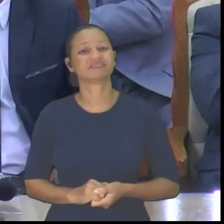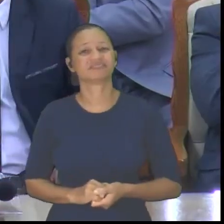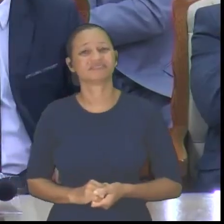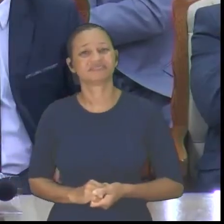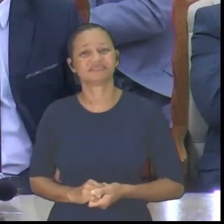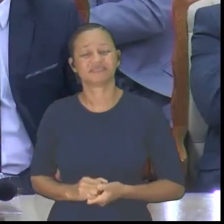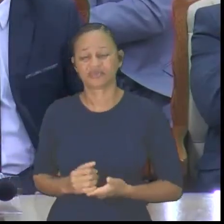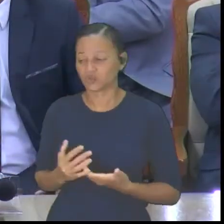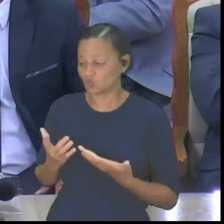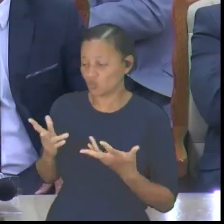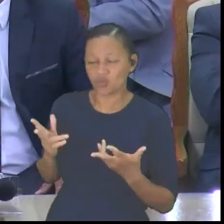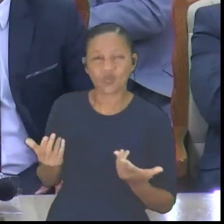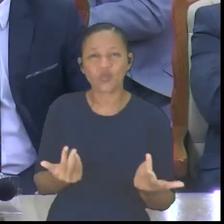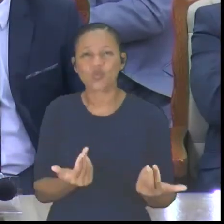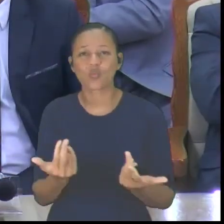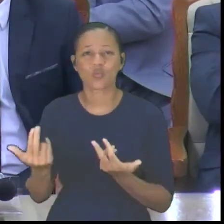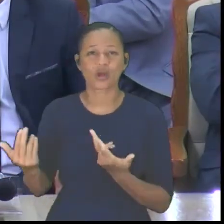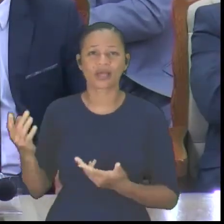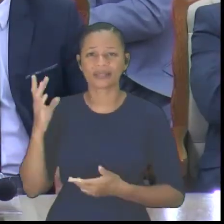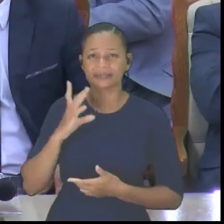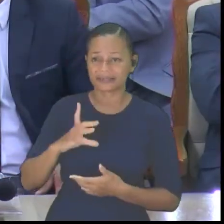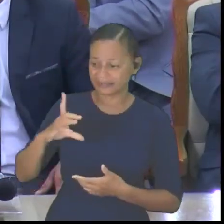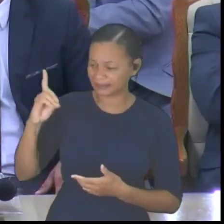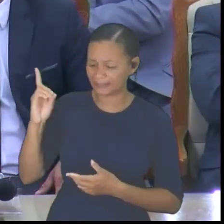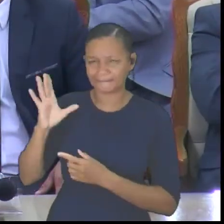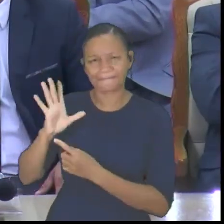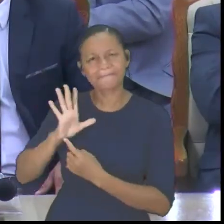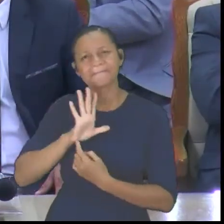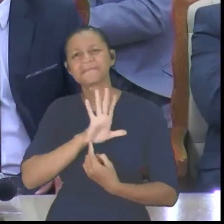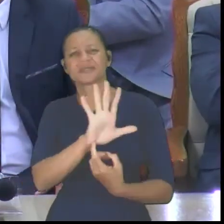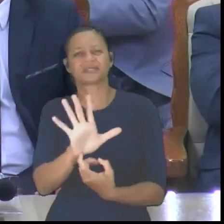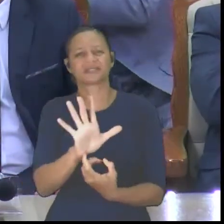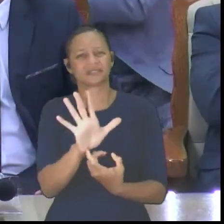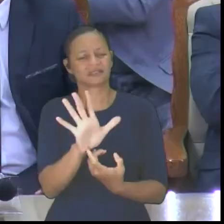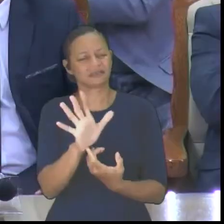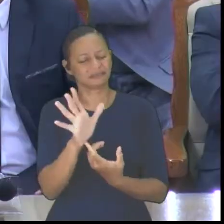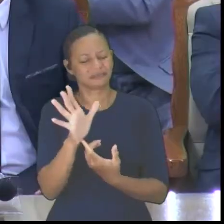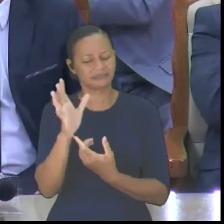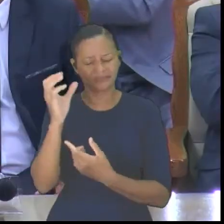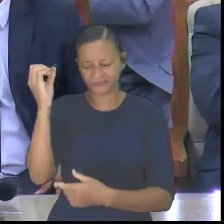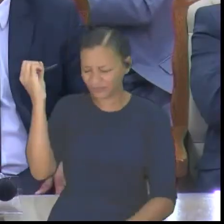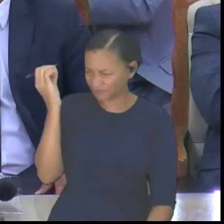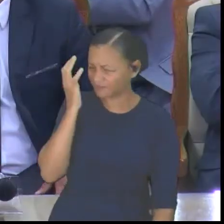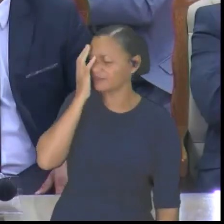ou como se Deus trouxesse uma revelação para ele: